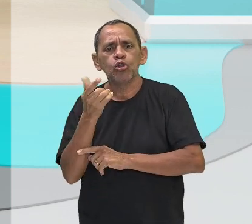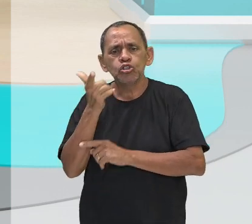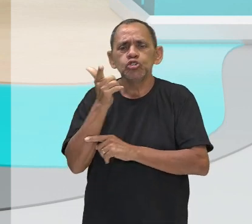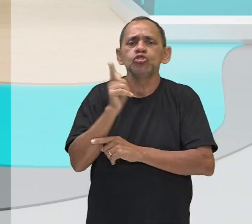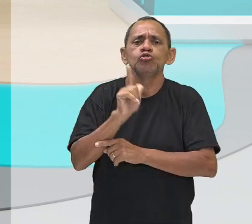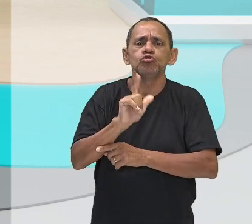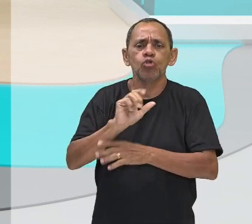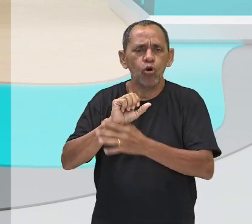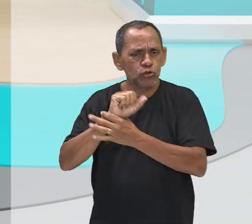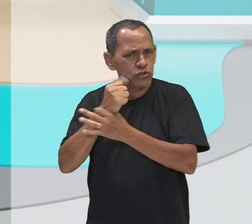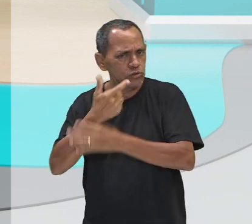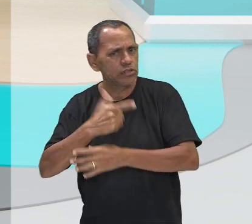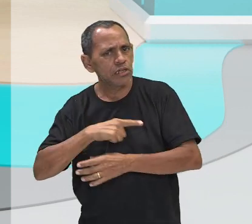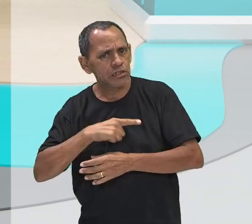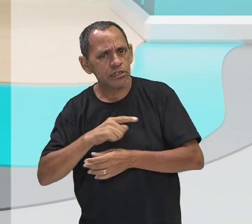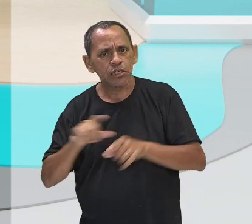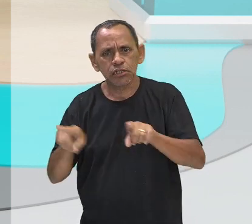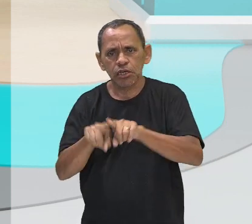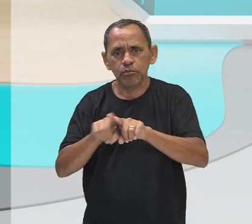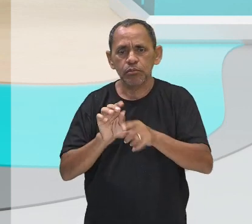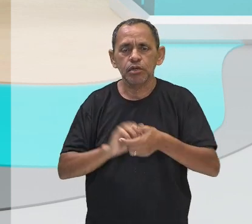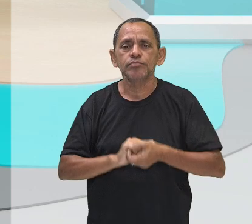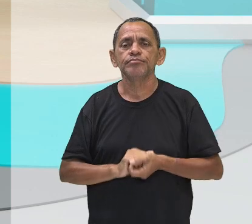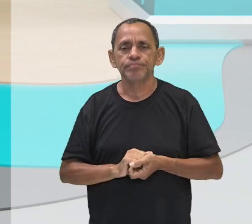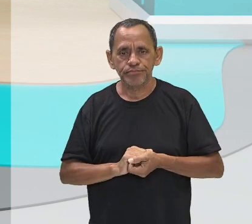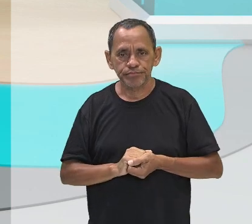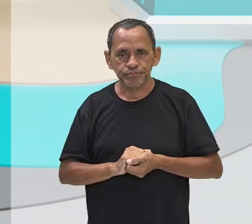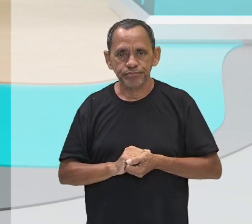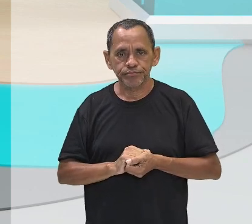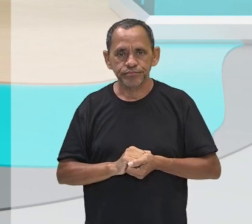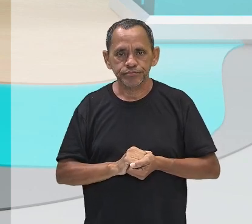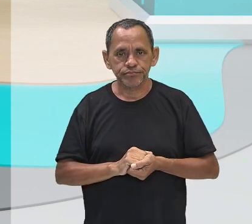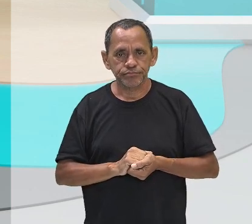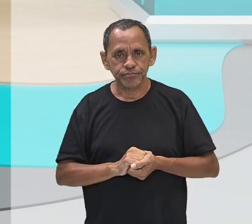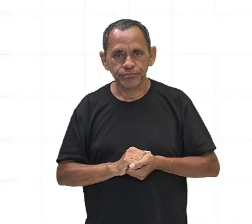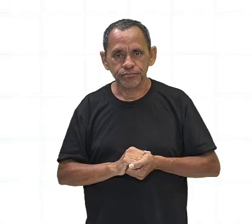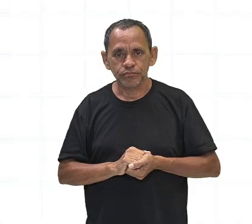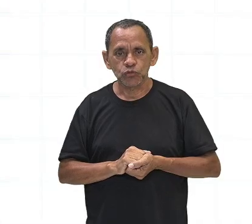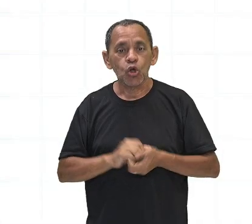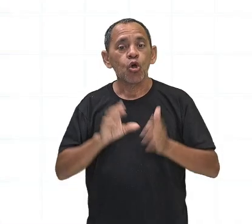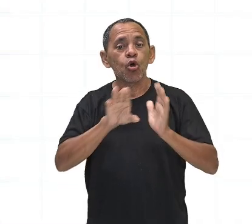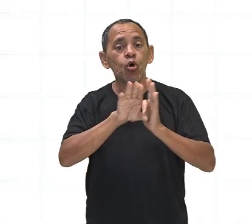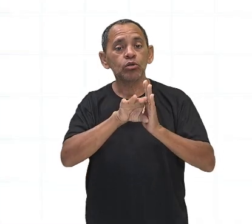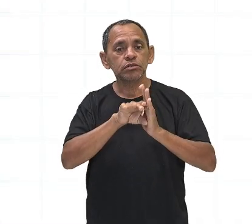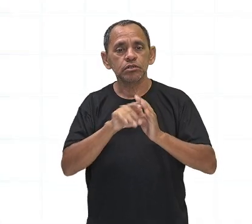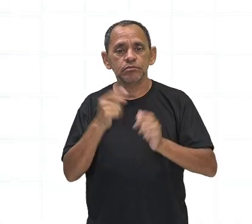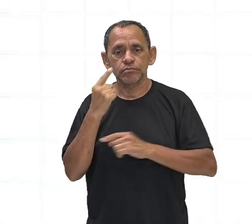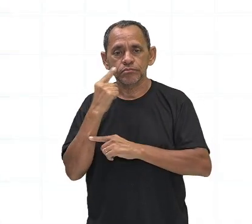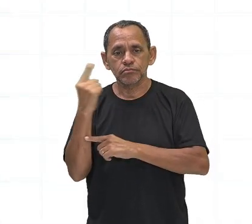vocês terão nesse ensino fundamental 2, tá? Então vamos ver o conceito de opinar. Olha só.